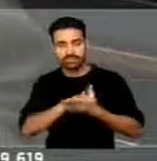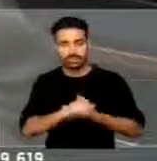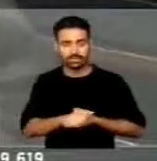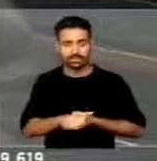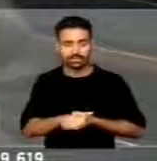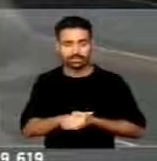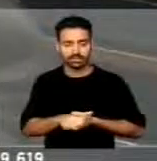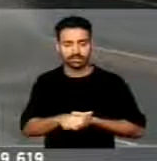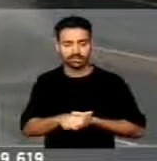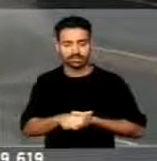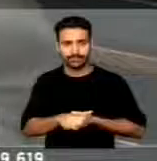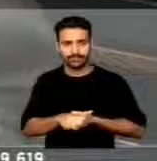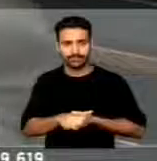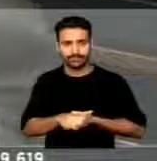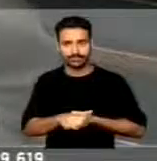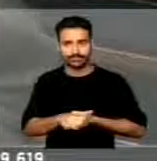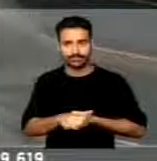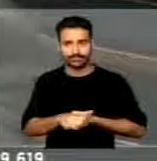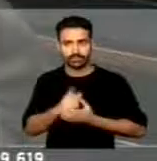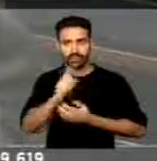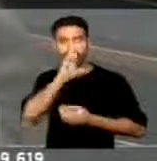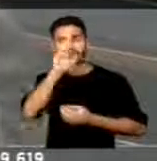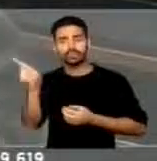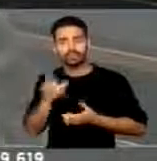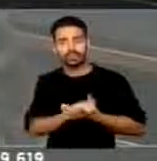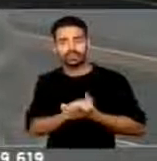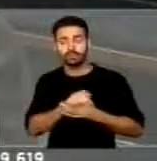respondem alegando